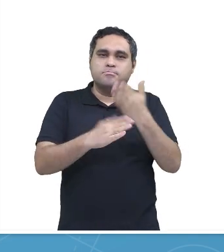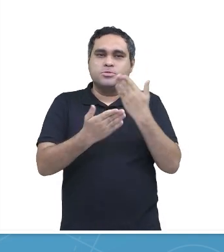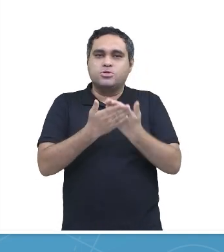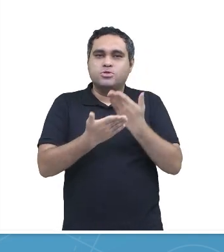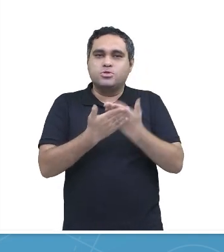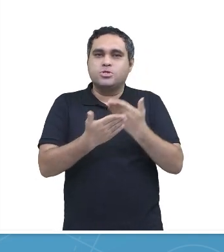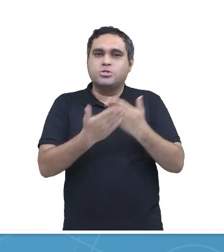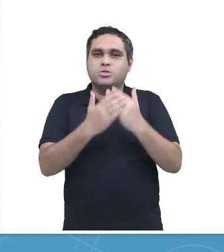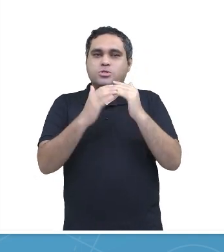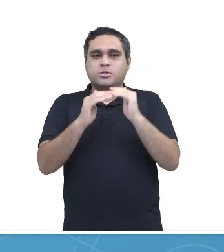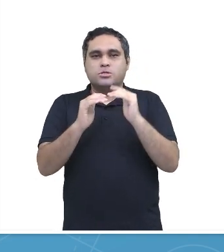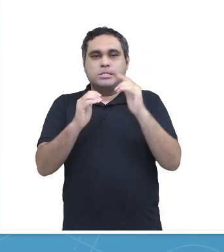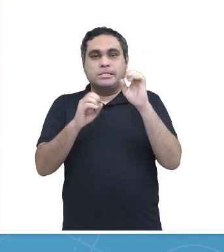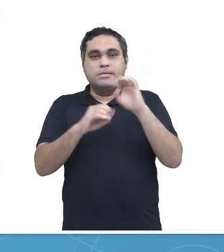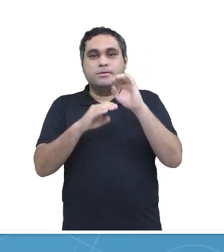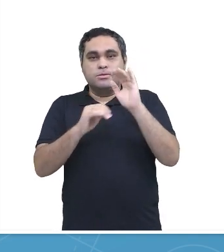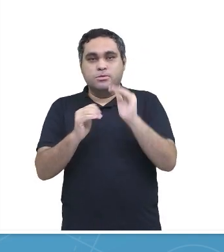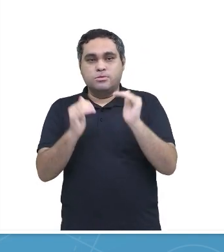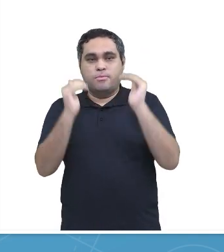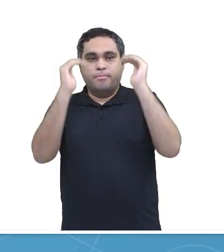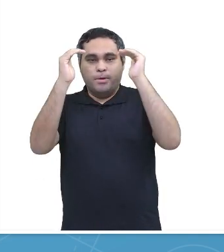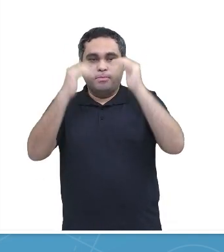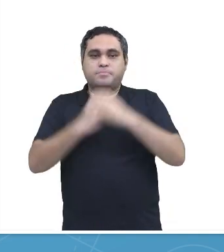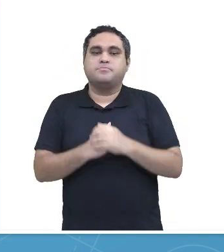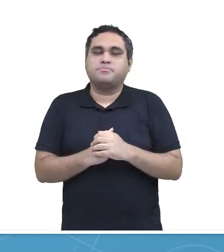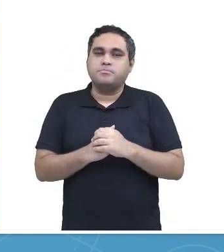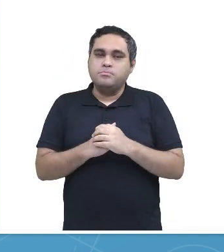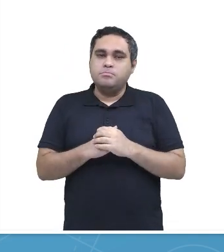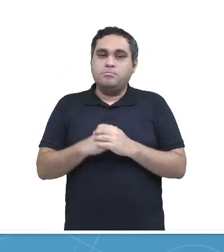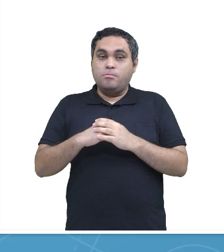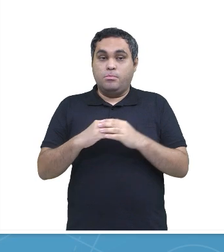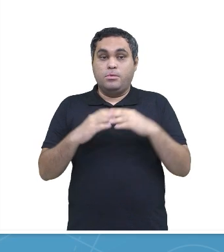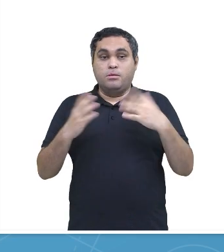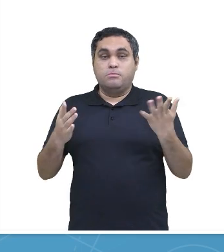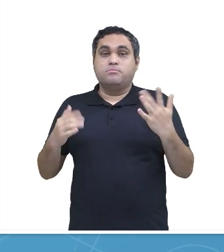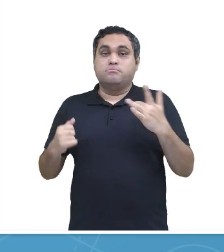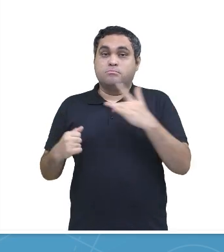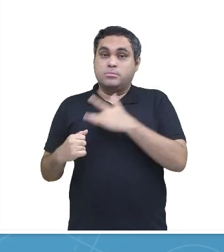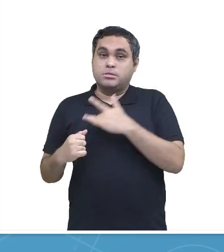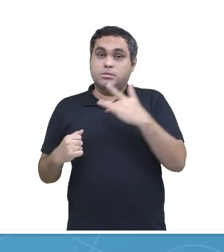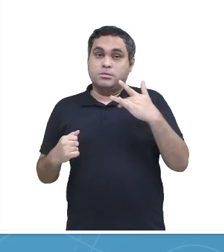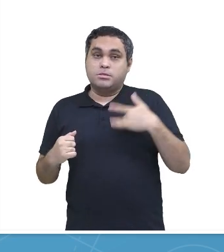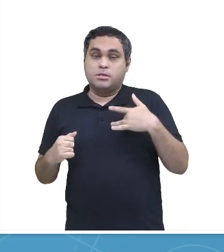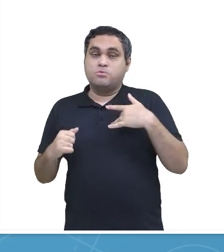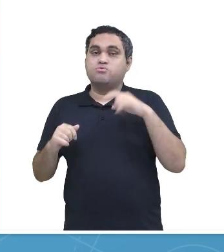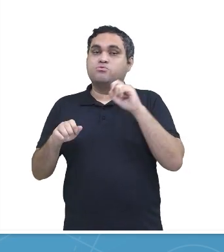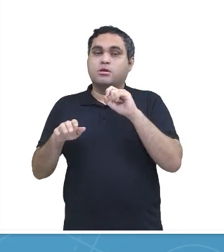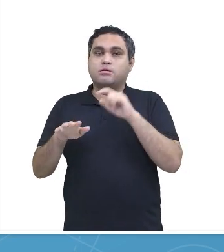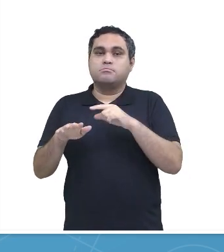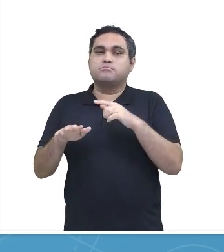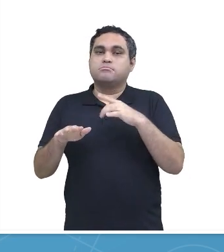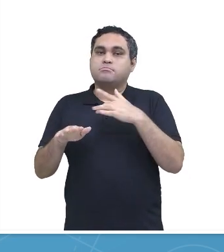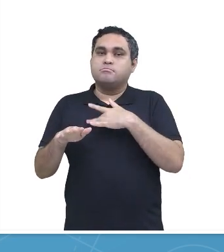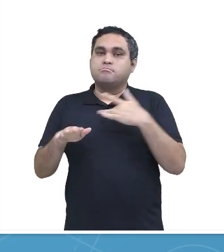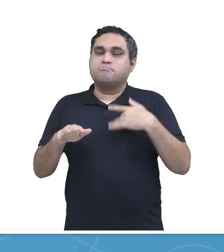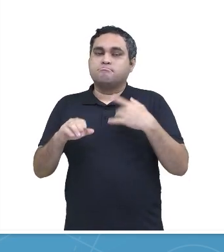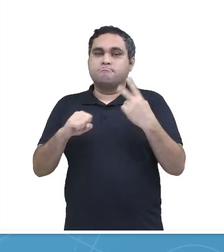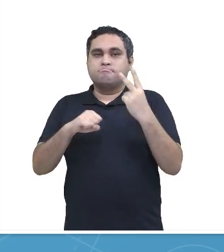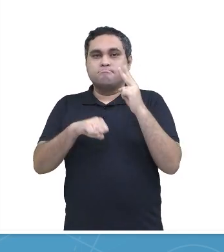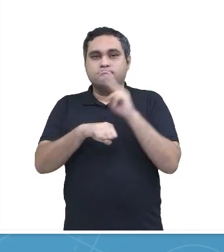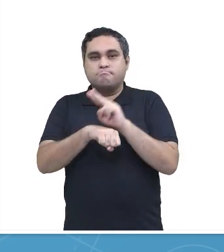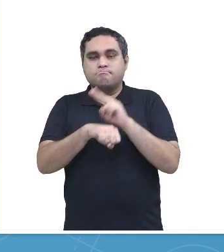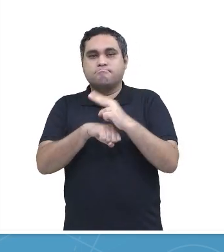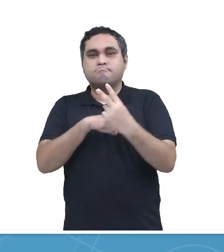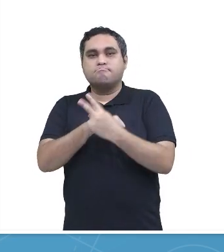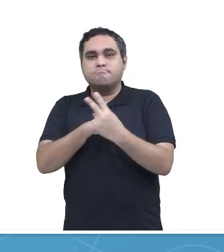uma graduação. No aspecto da saúde, ocorre, então, maior cuidado com a saúde física,